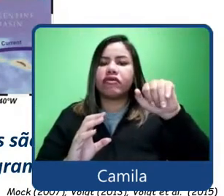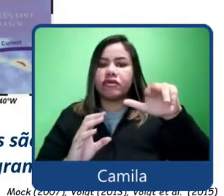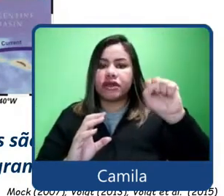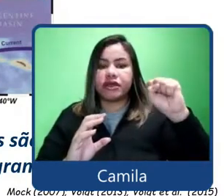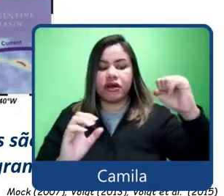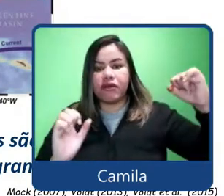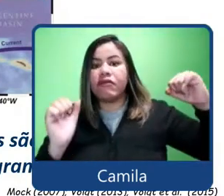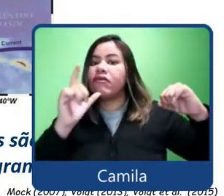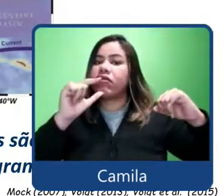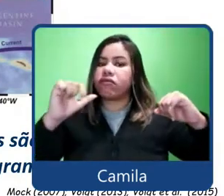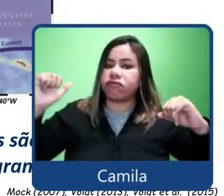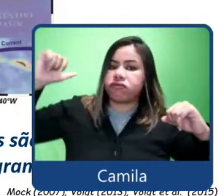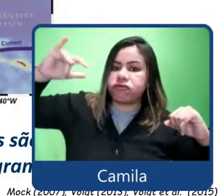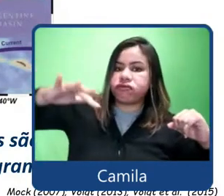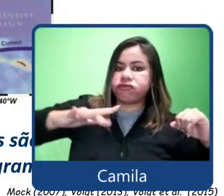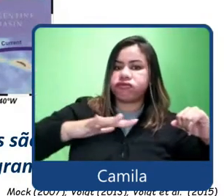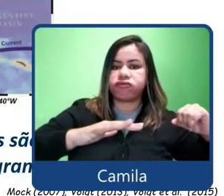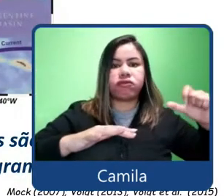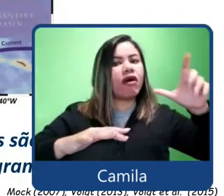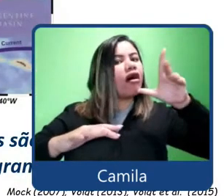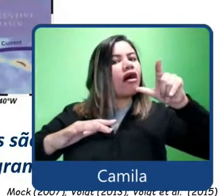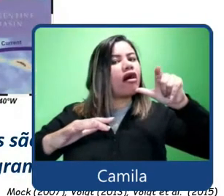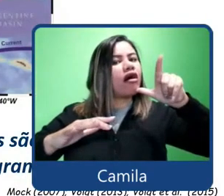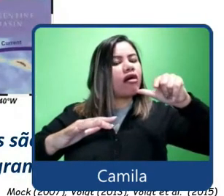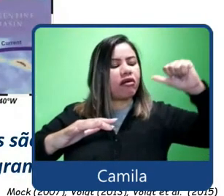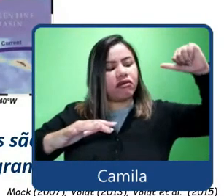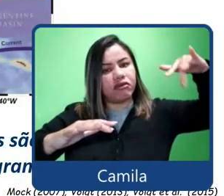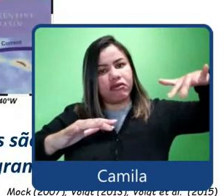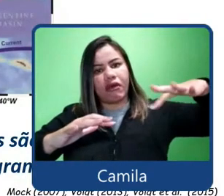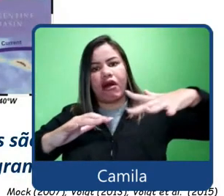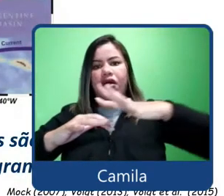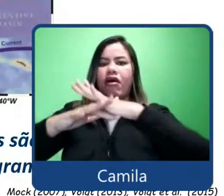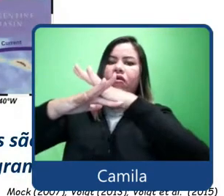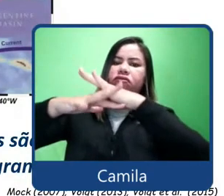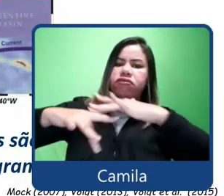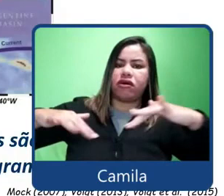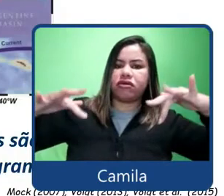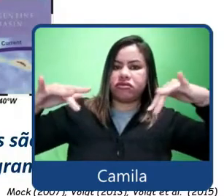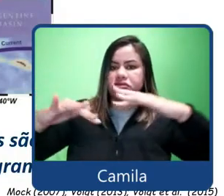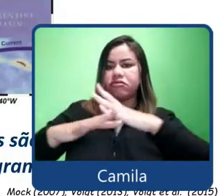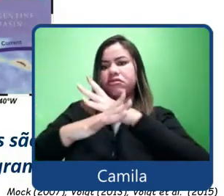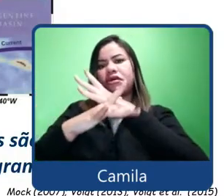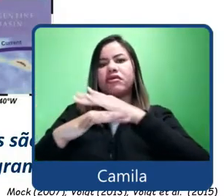na reconstituição com base em sedimentos marinhos, nós temos uma mudança de mais ou menos